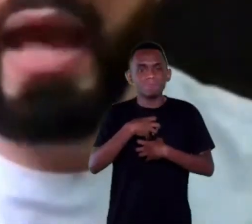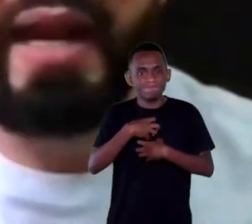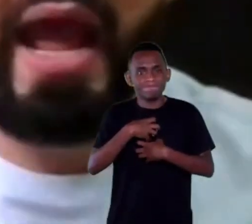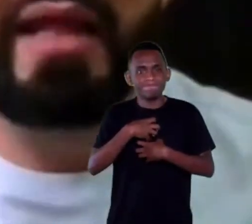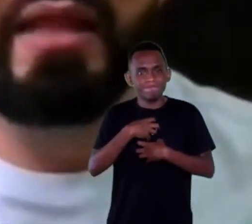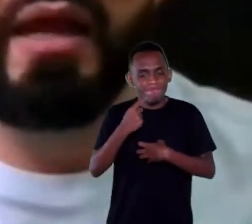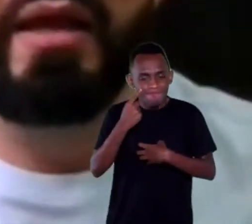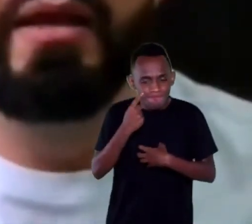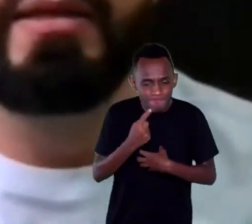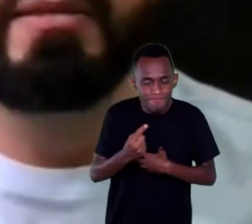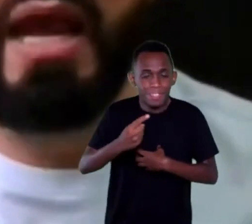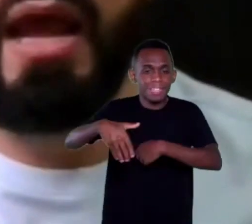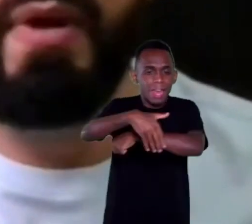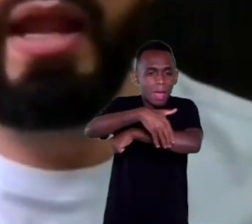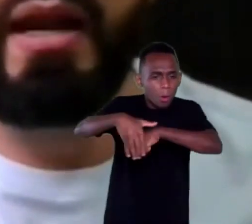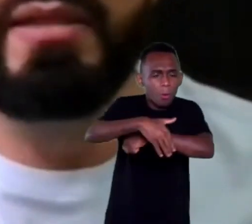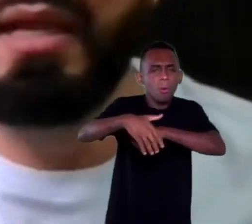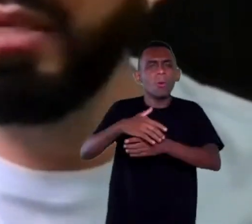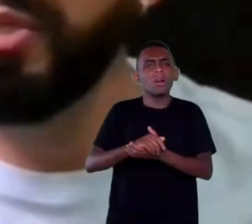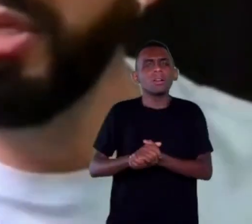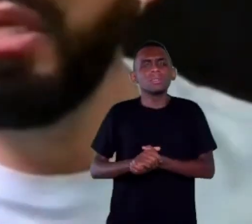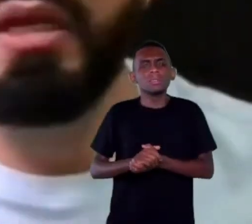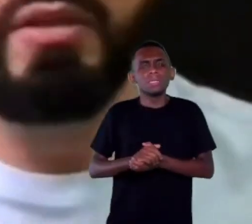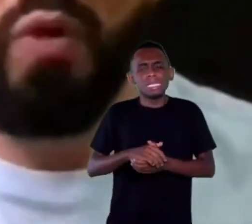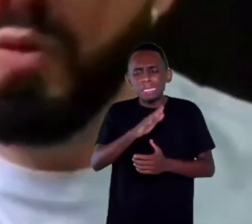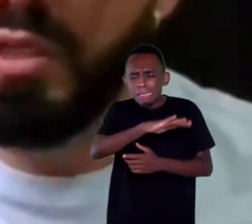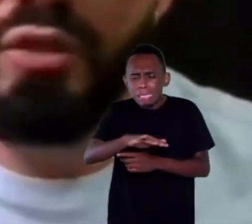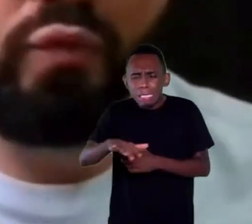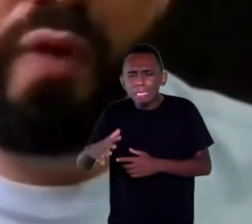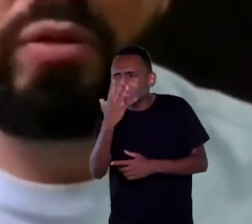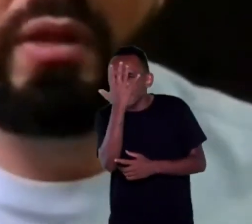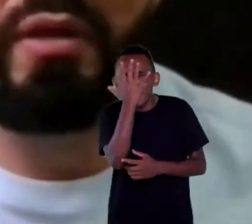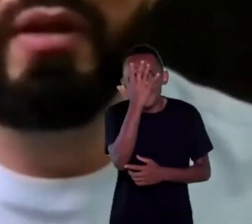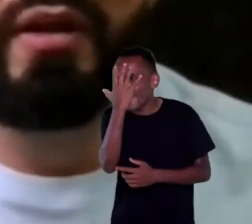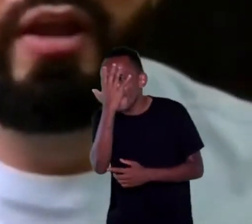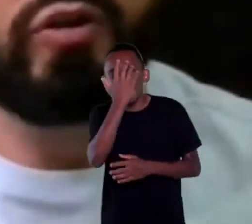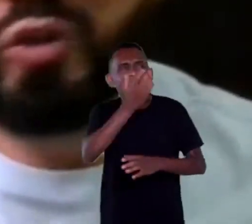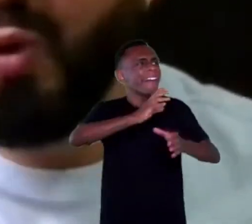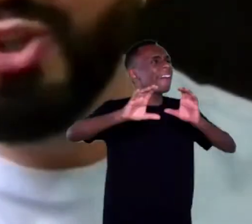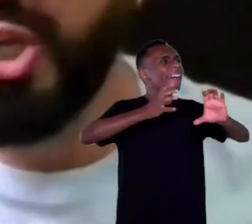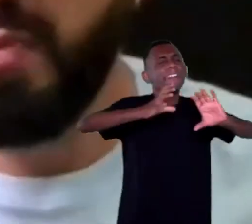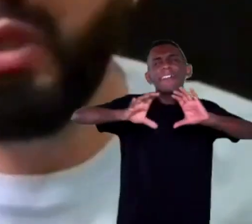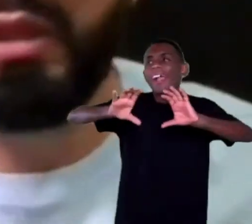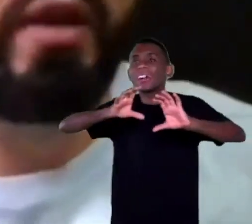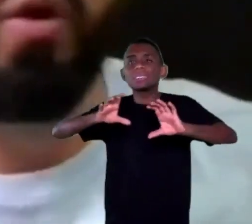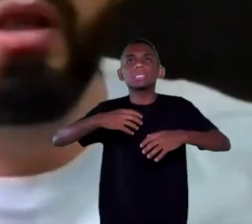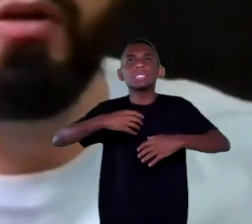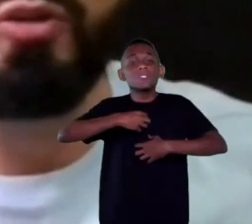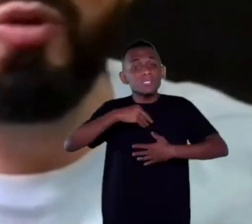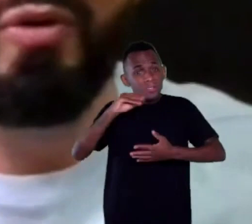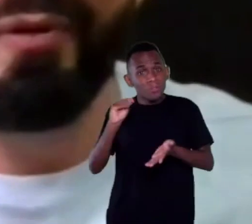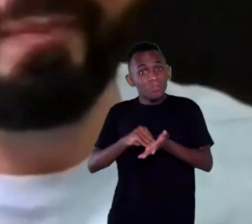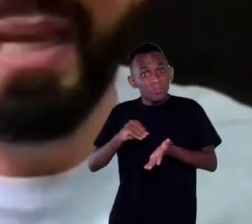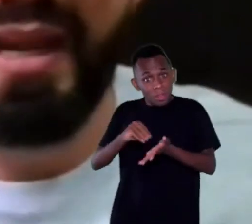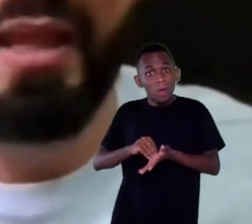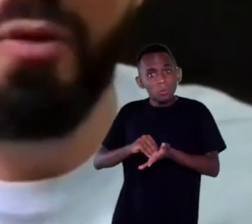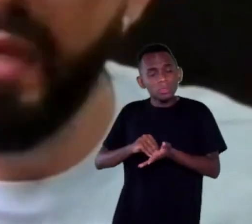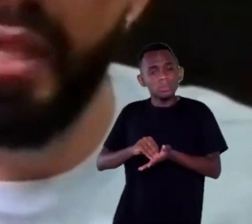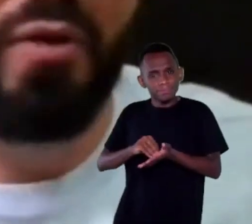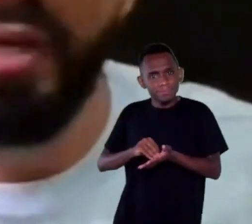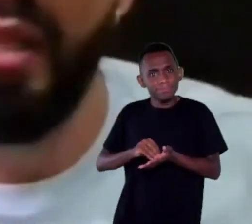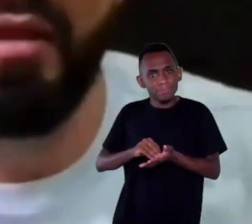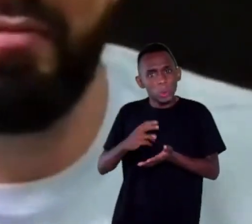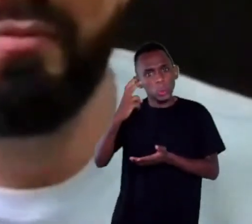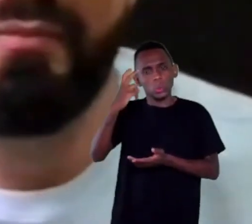criança mascarada, sabe? Aquelas cantigas, eu sinto falta. Eu sou o tipo interiorano, eu sou